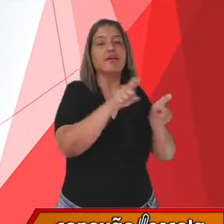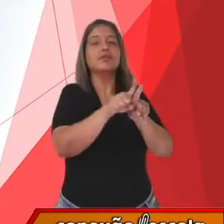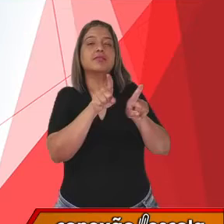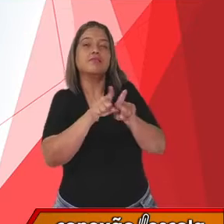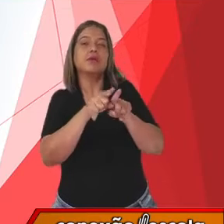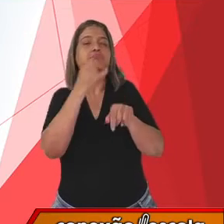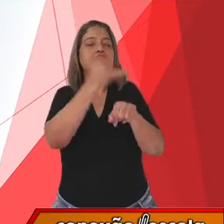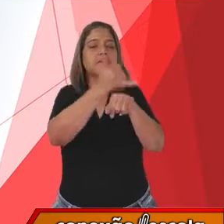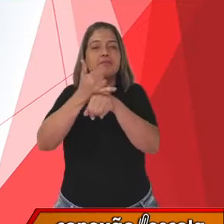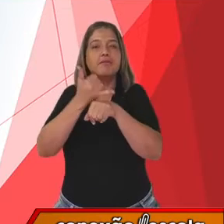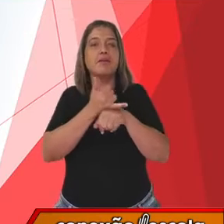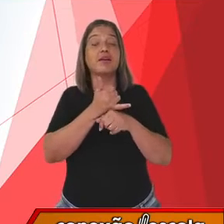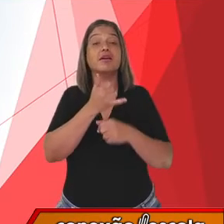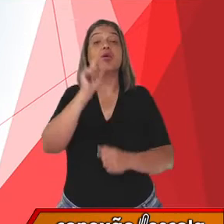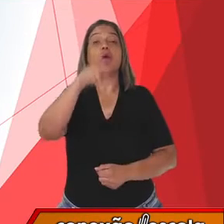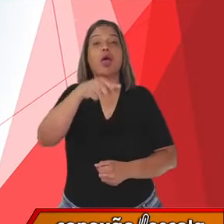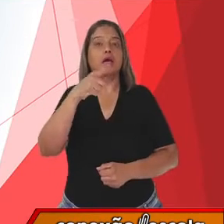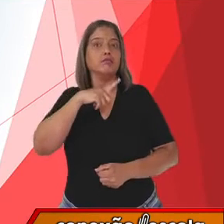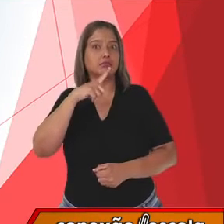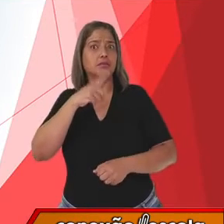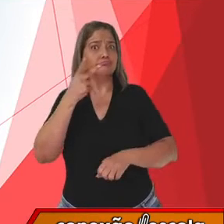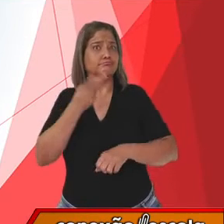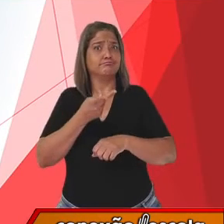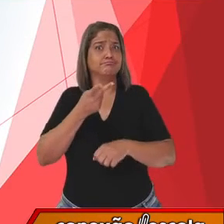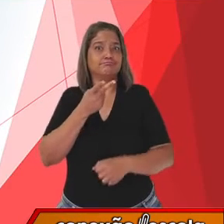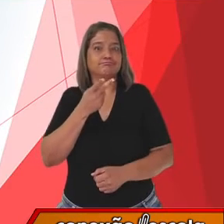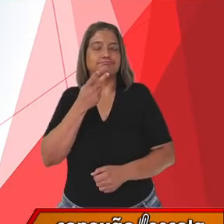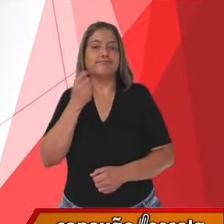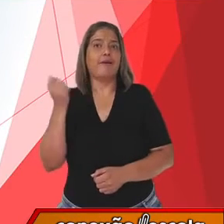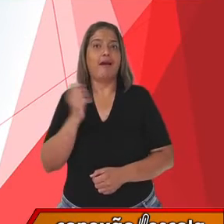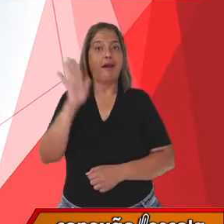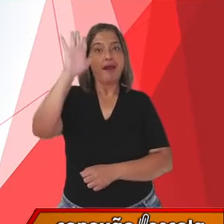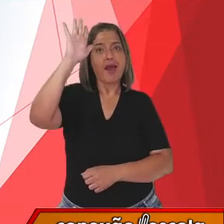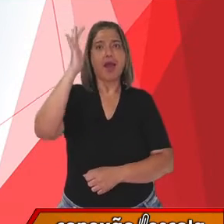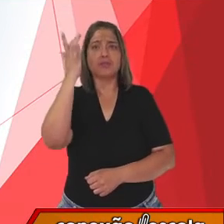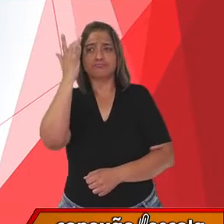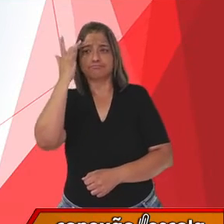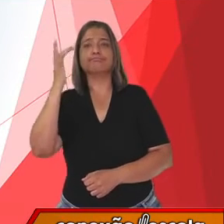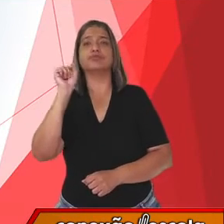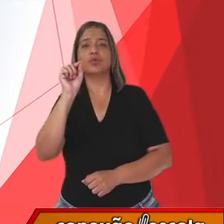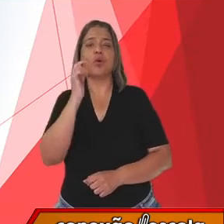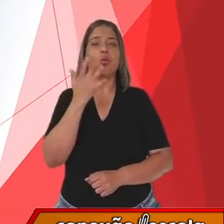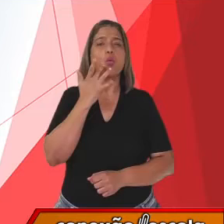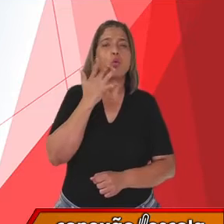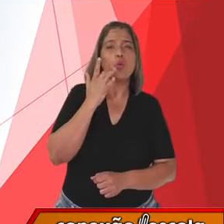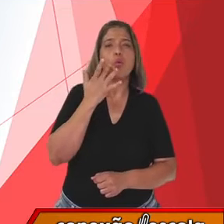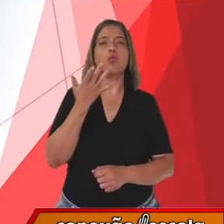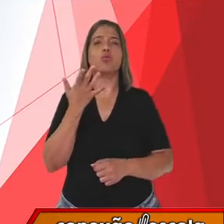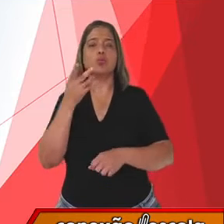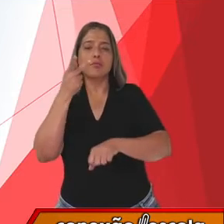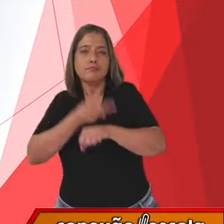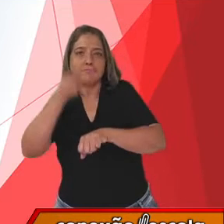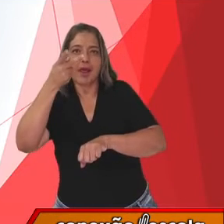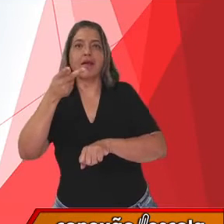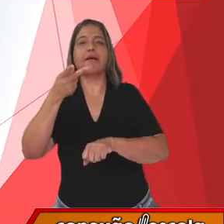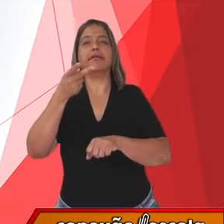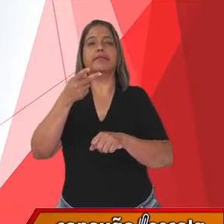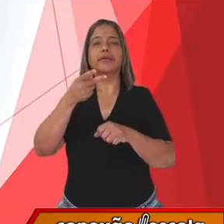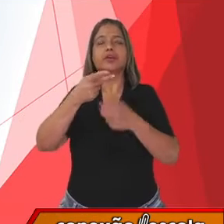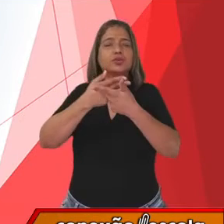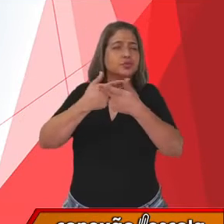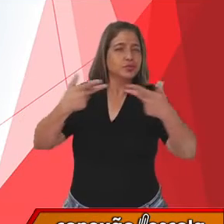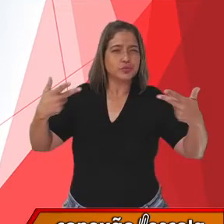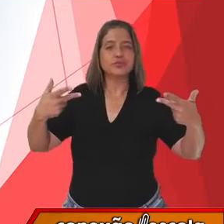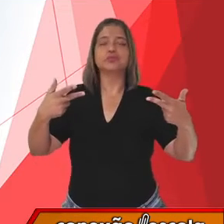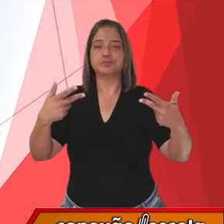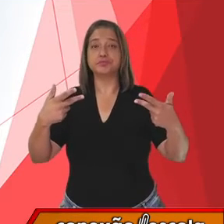como ouro, prata e diamante. Logo após essa crise do açúcar que falei